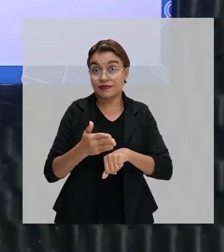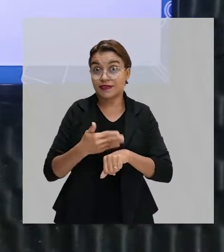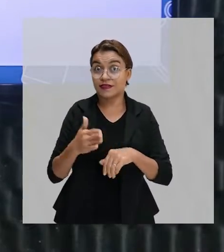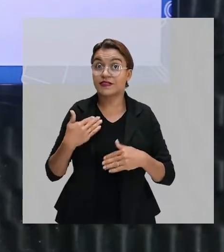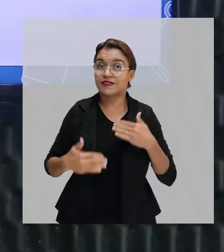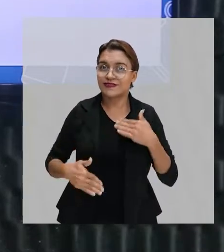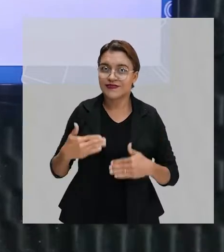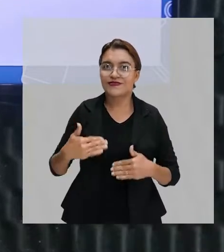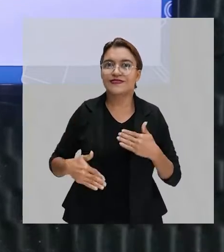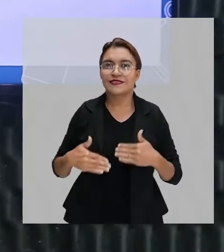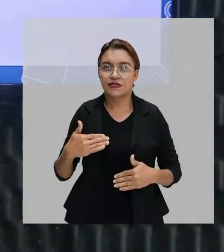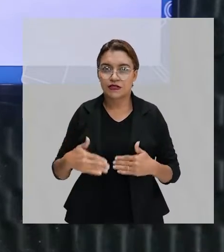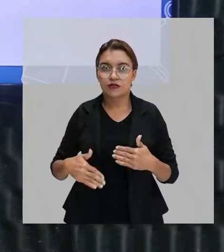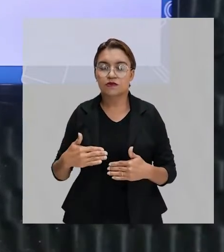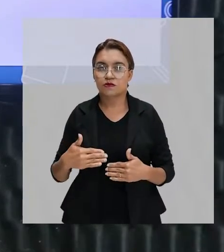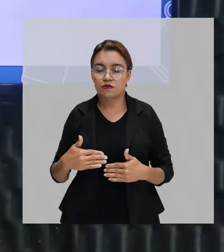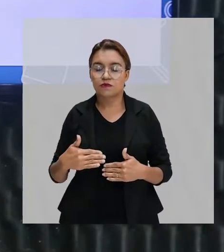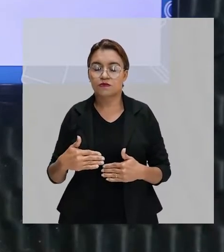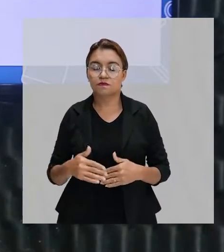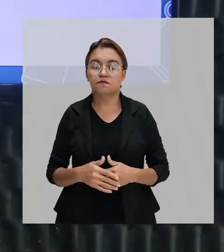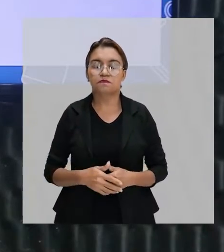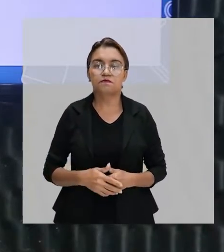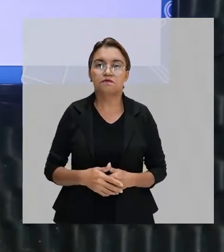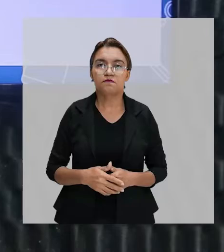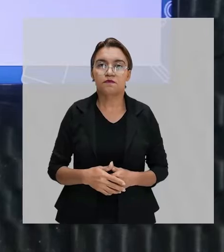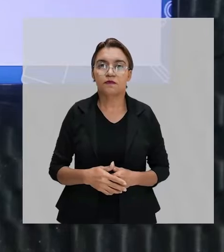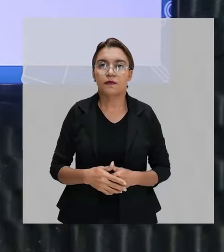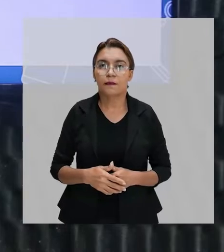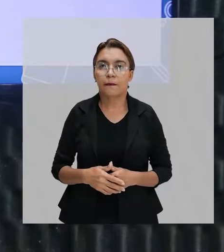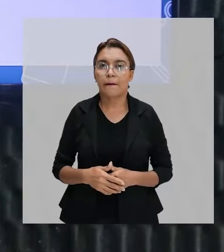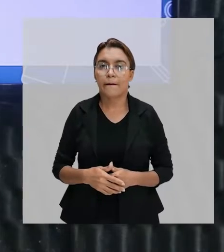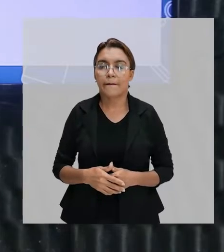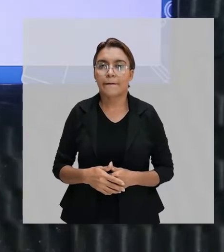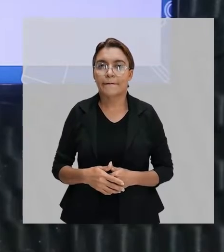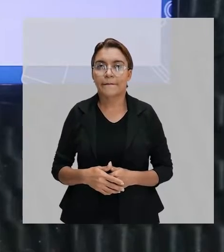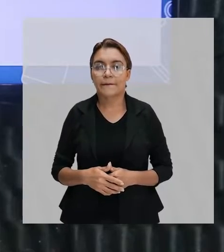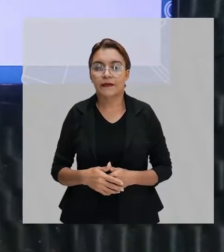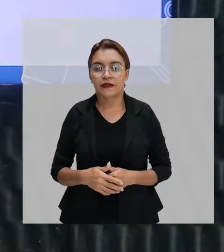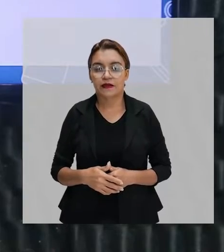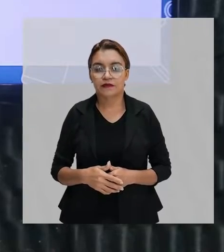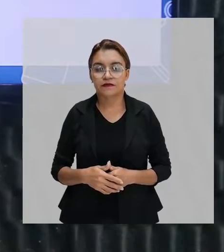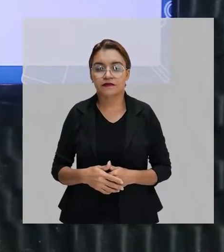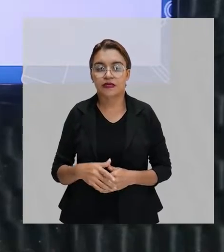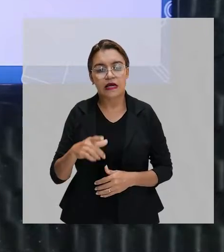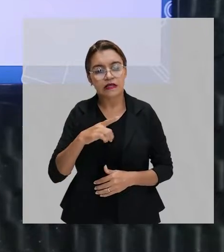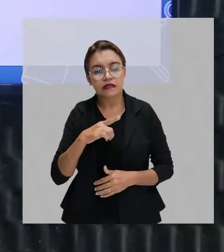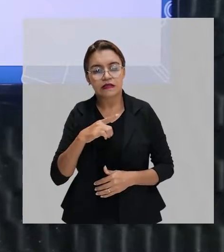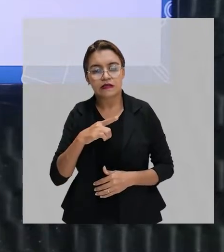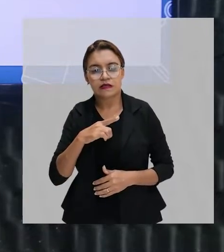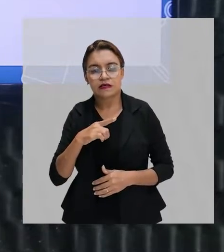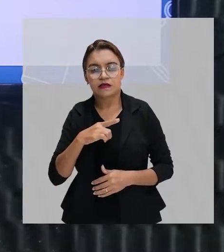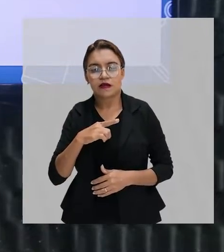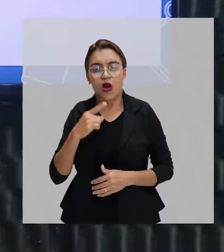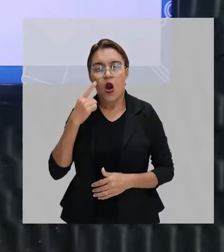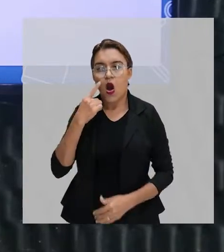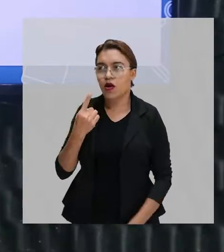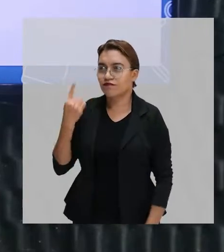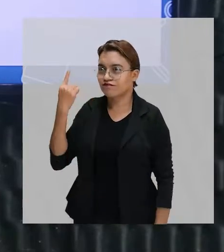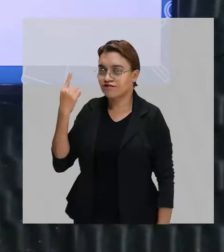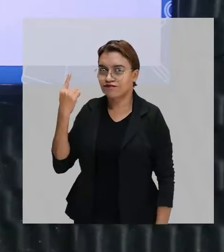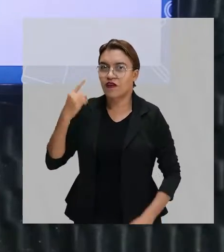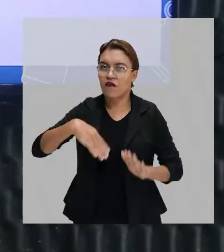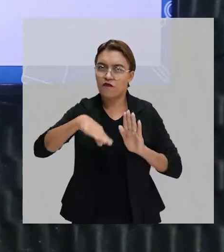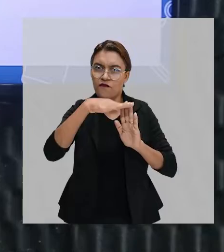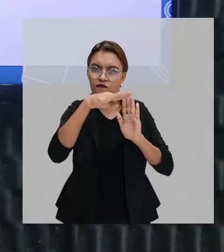sempre eu vou estar falando essas duas expressões ela é repleta desse leque aqui de